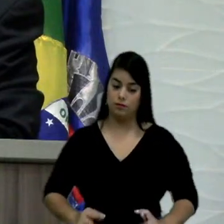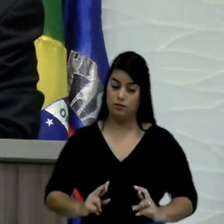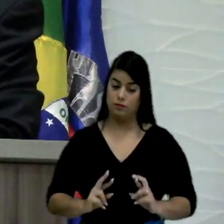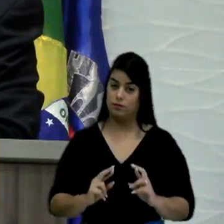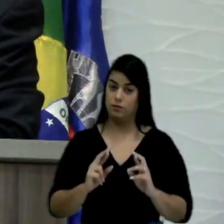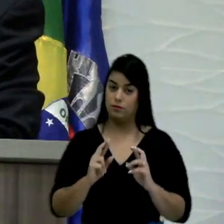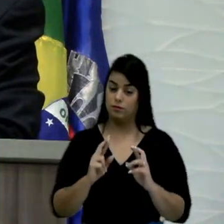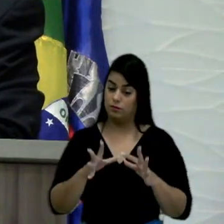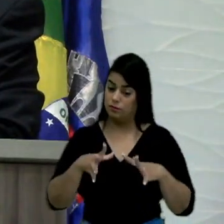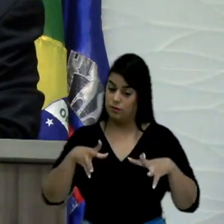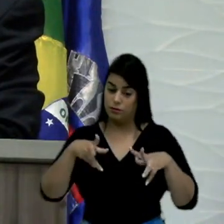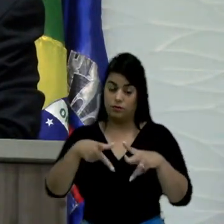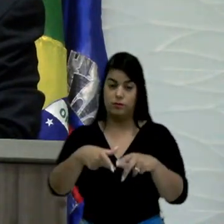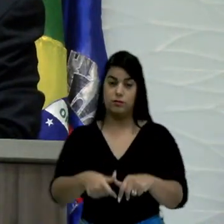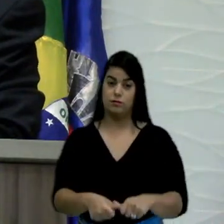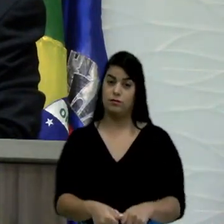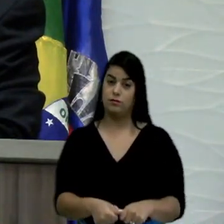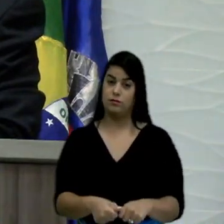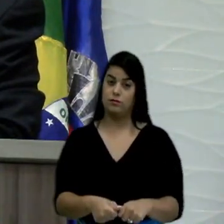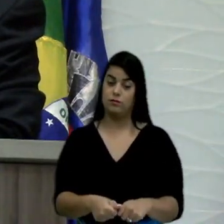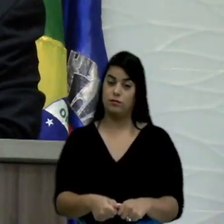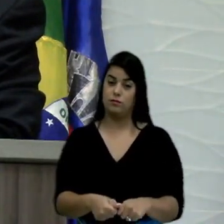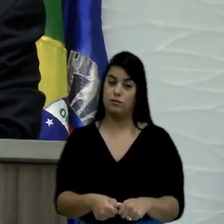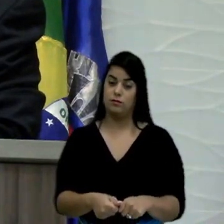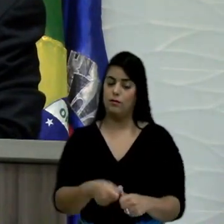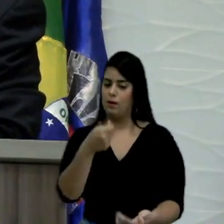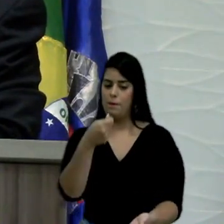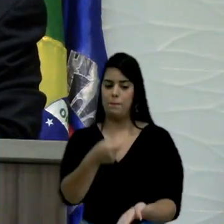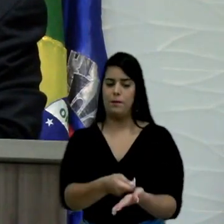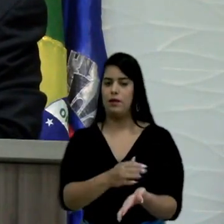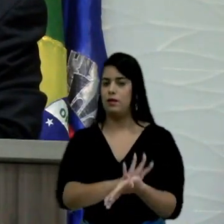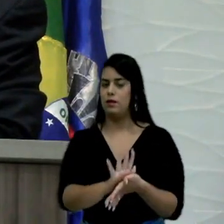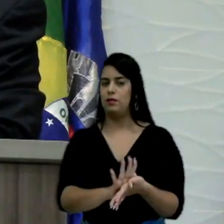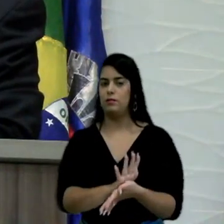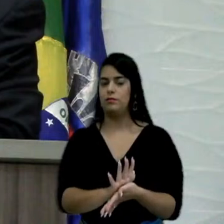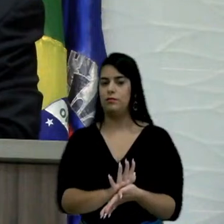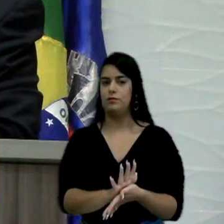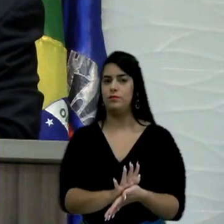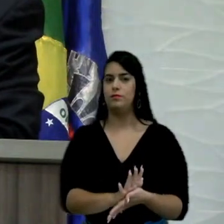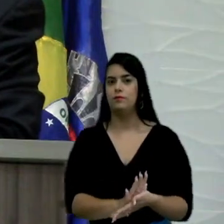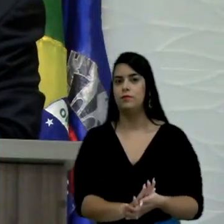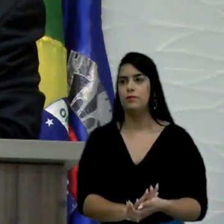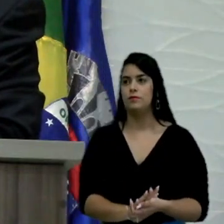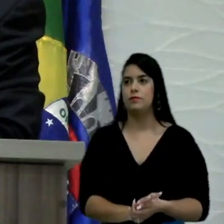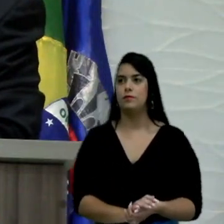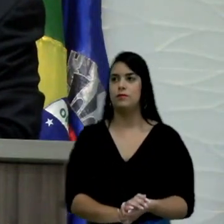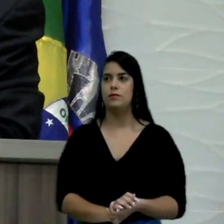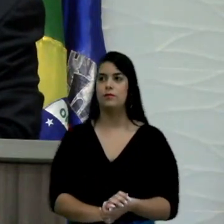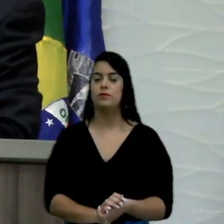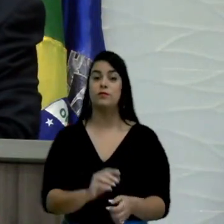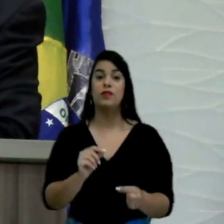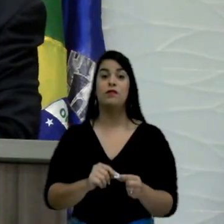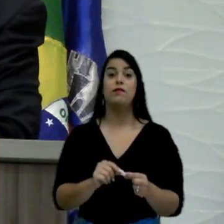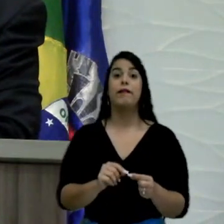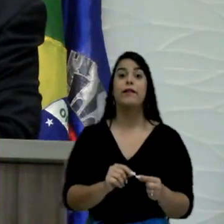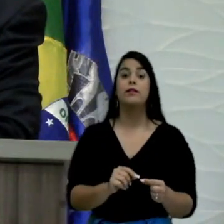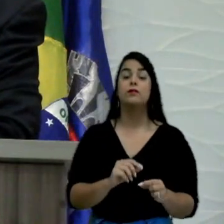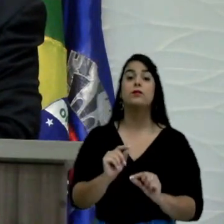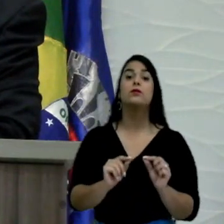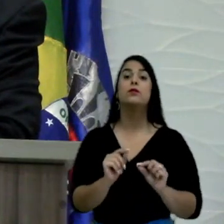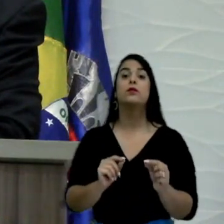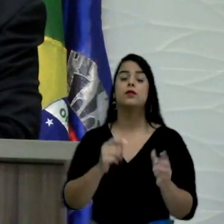todas elas no oftalmo Pernambuco é pelo SUS, é 0,800. A única coisa que nós fazemos é procurar